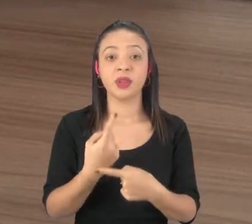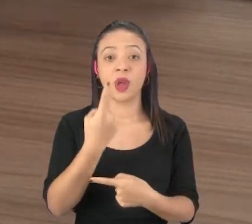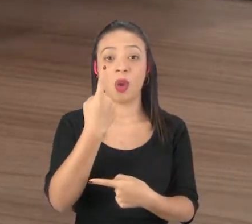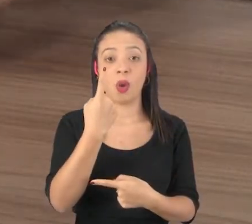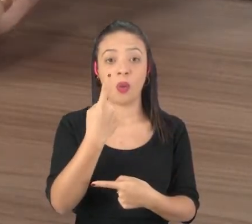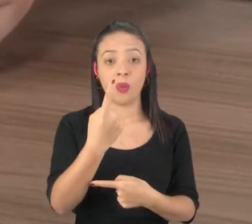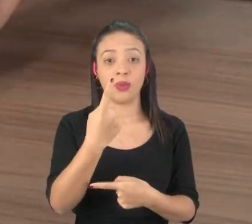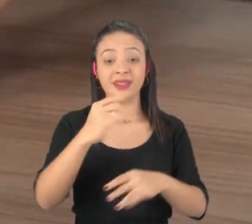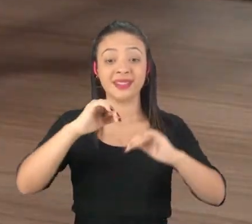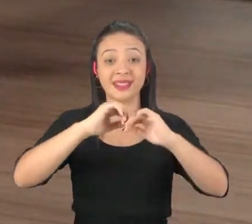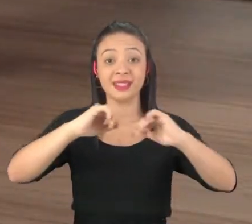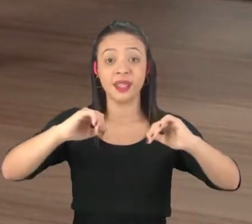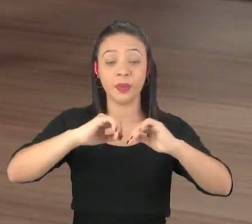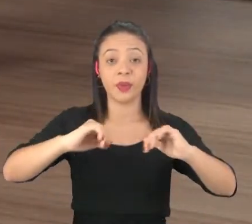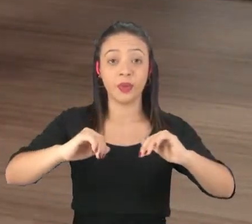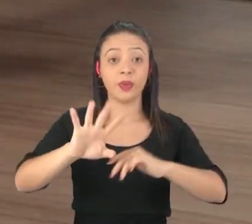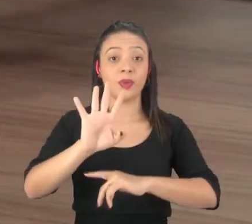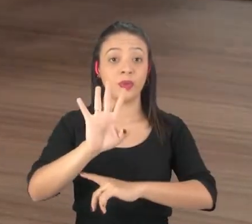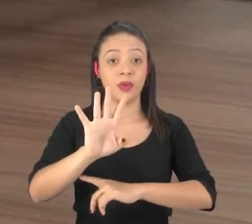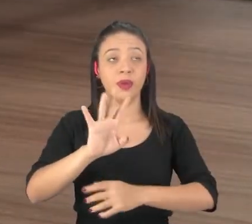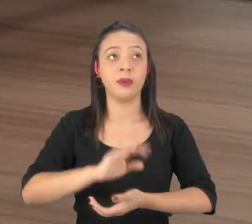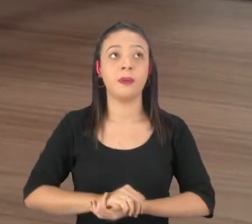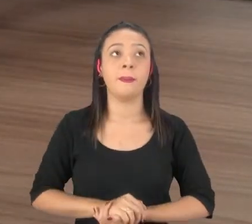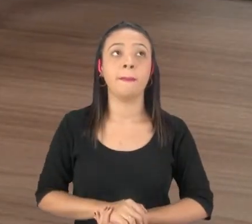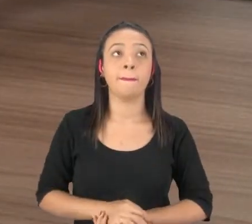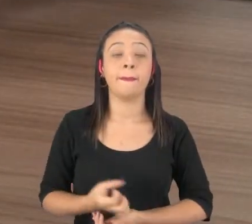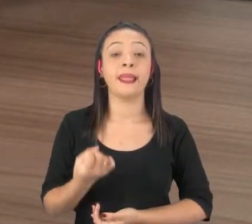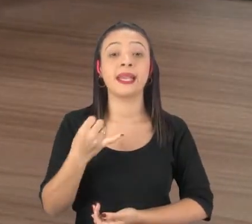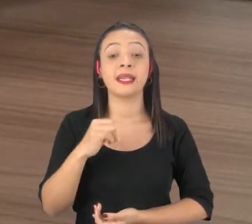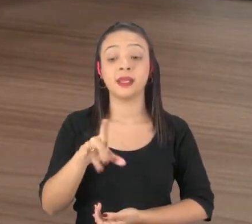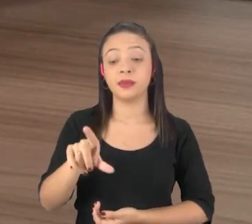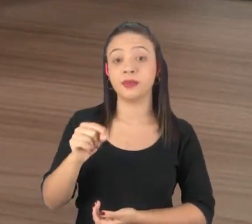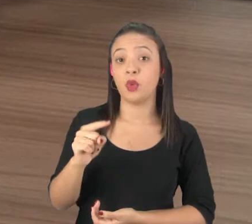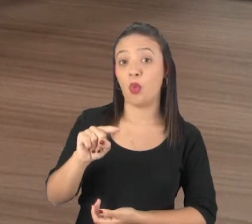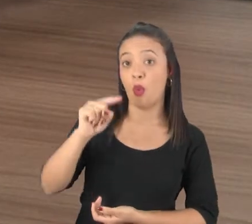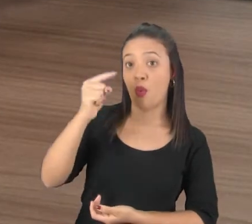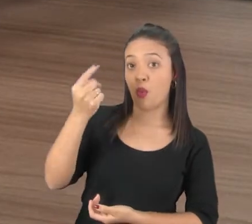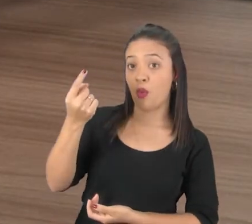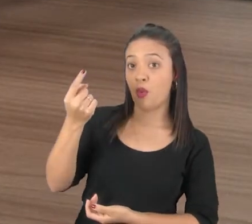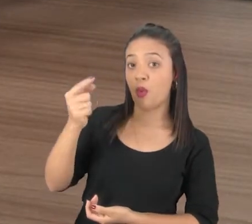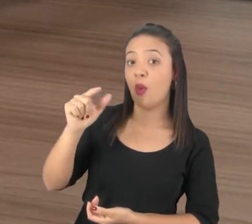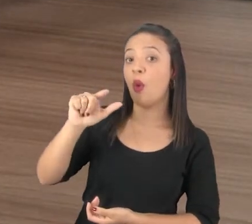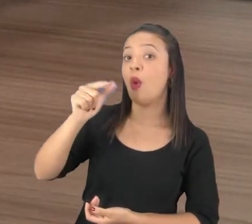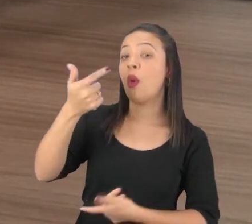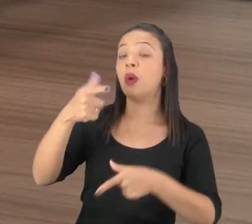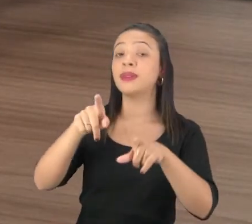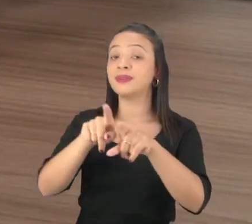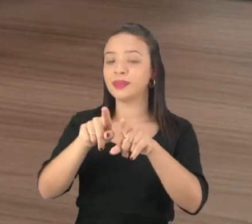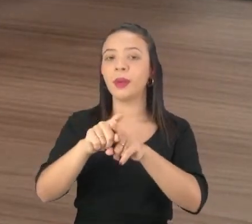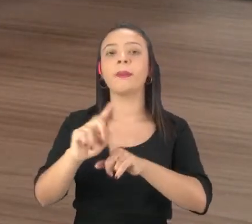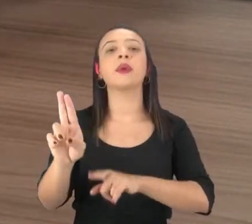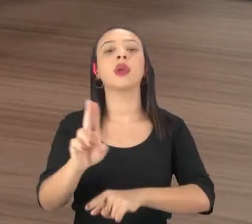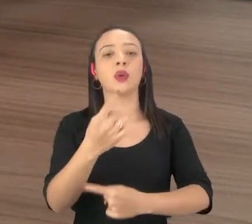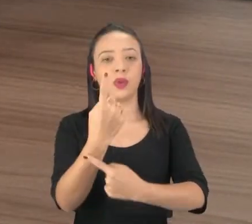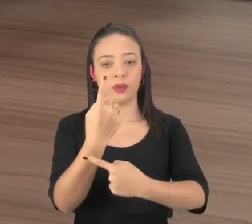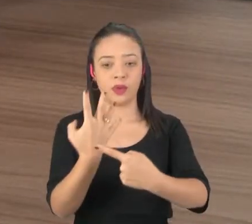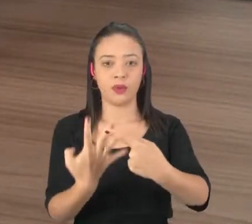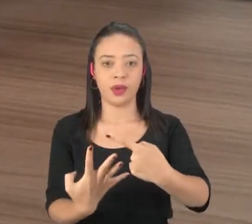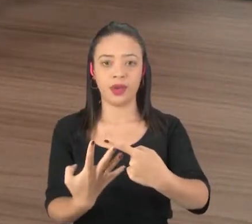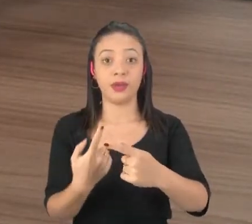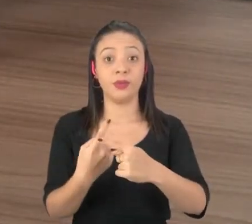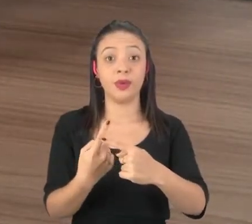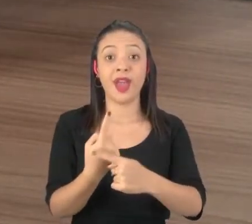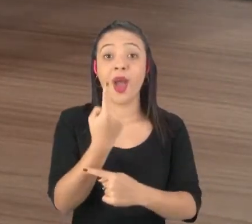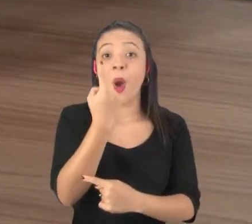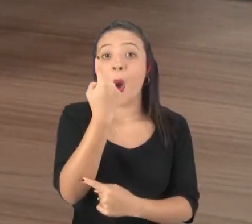de quatro passo que foi dividido um todo se eu pegar essa outra fatia eu também vou chamar de um quarto o que